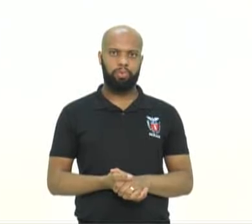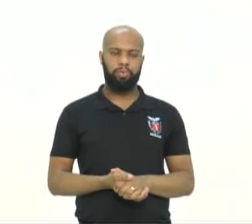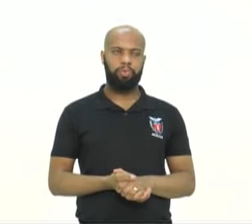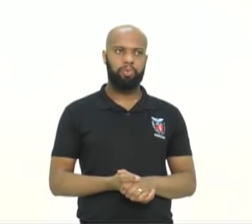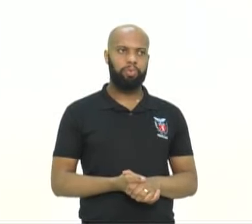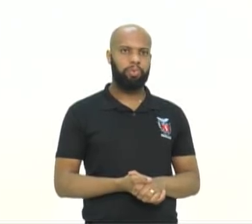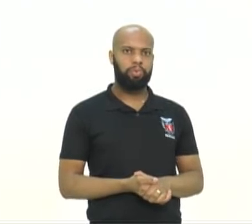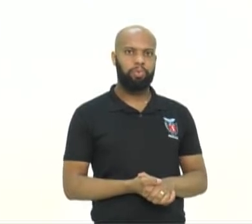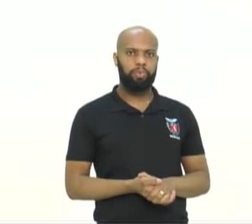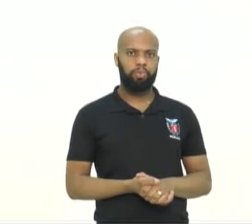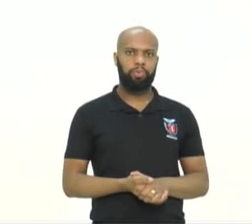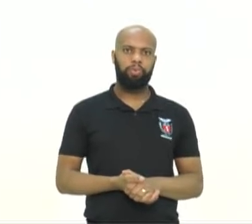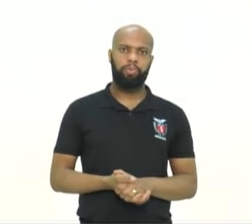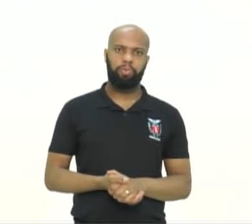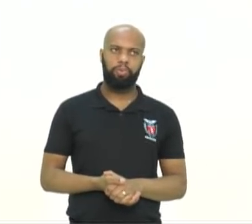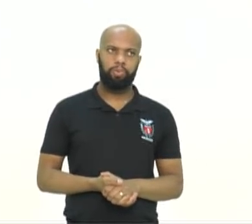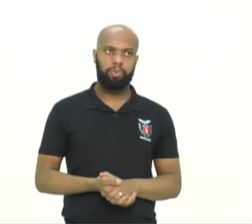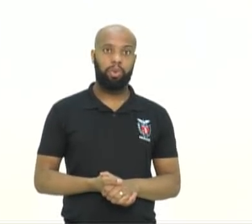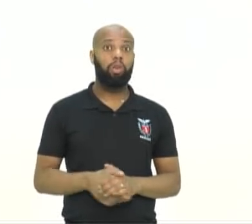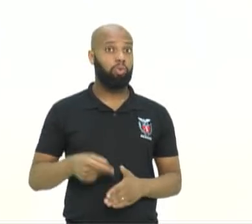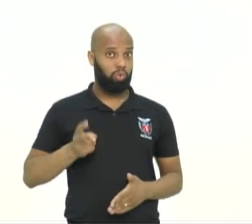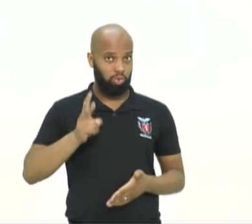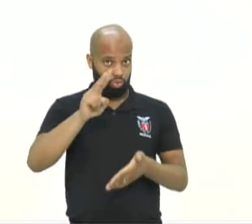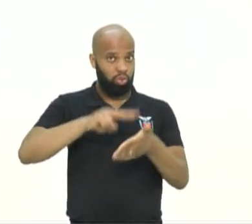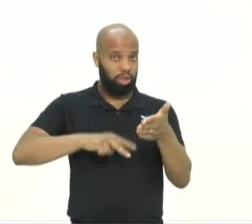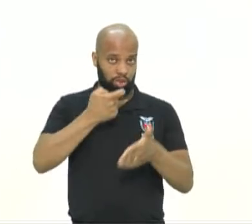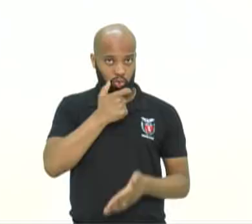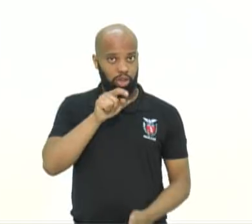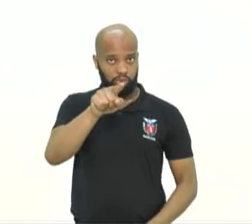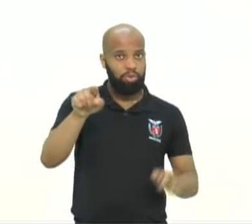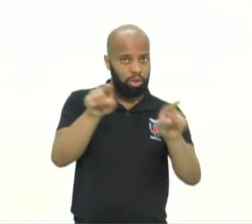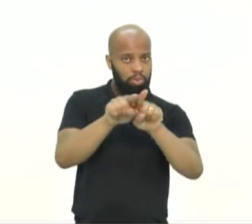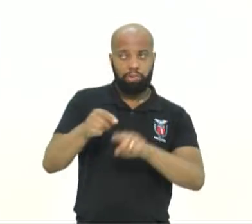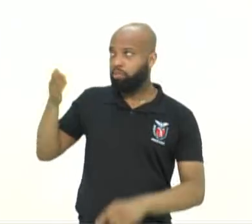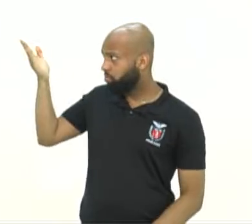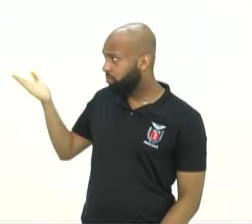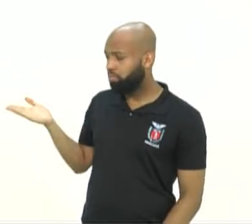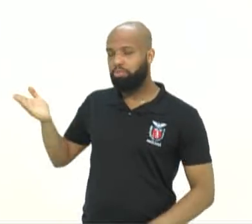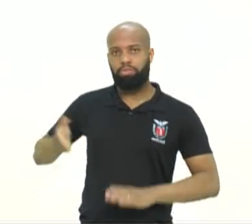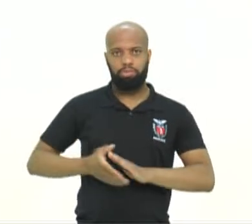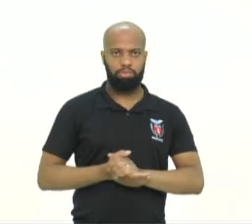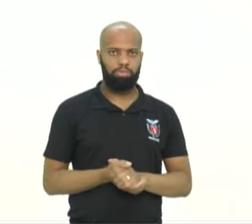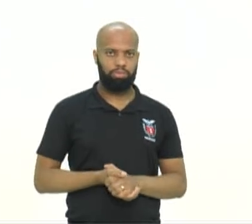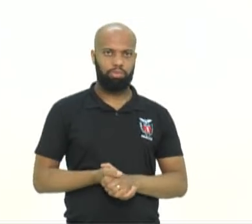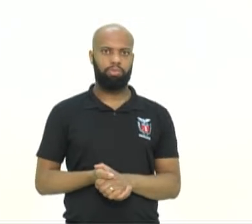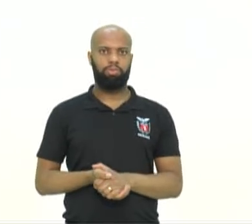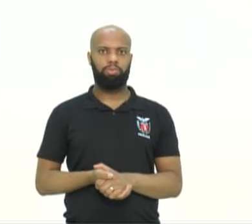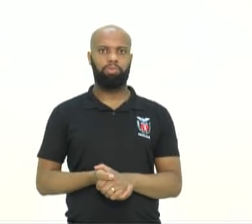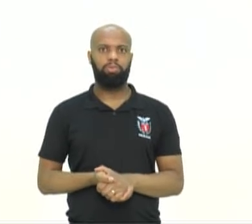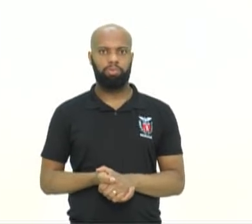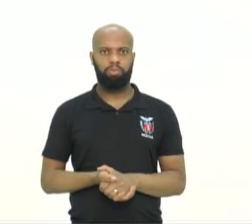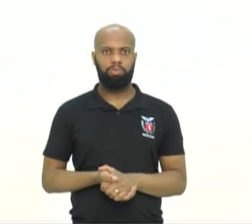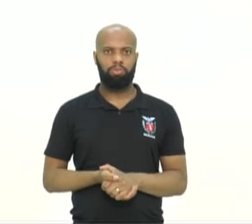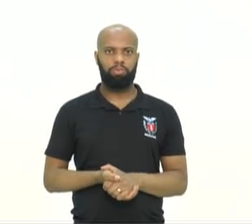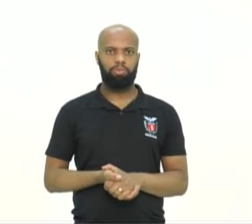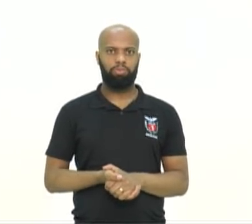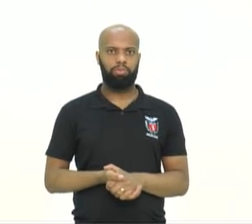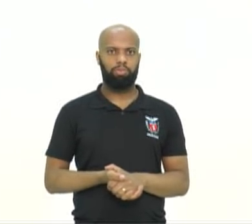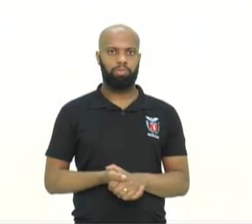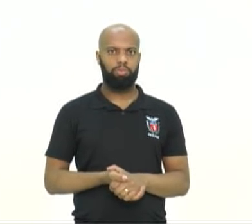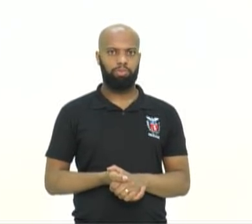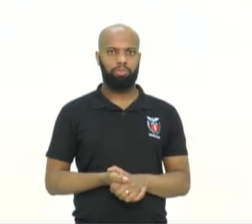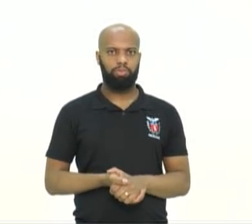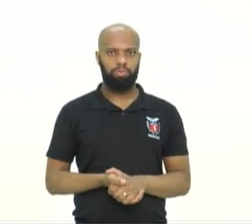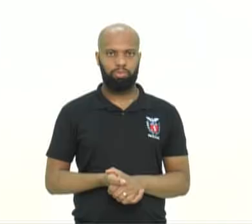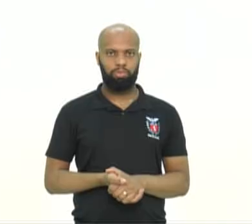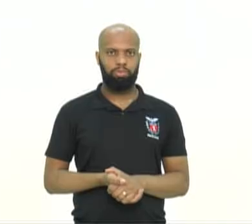her dreams and passion. People found her way of painting strange and even told her that she could not